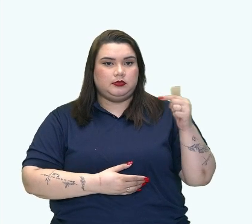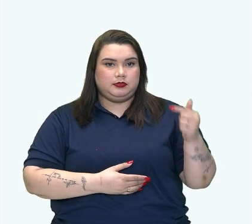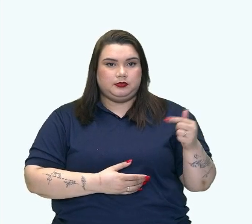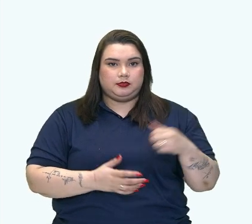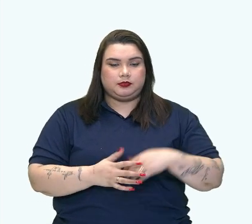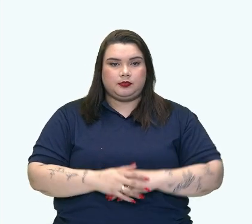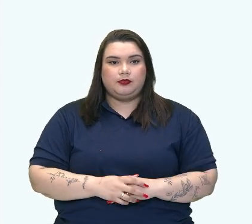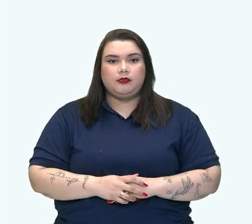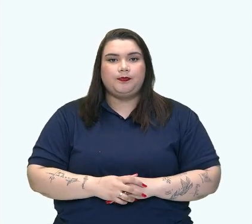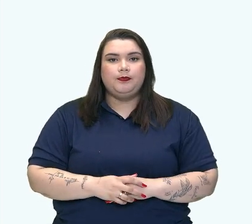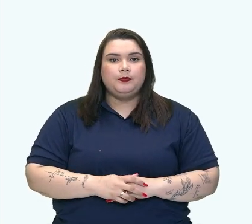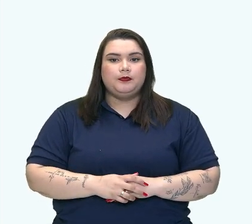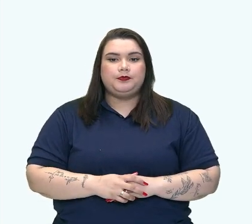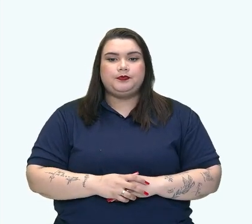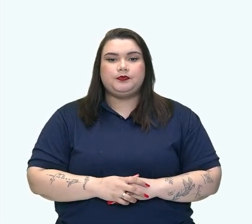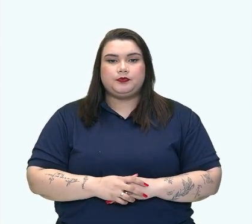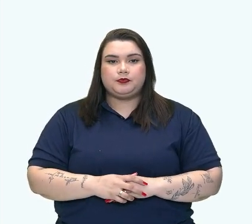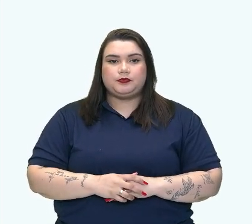57.